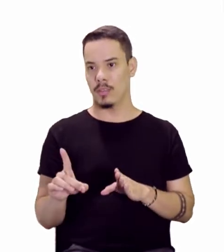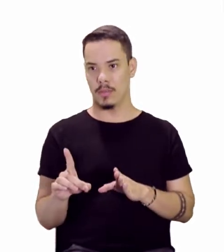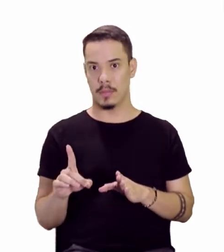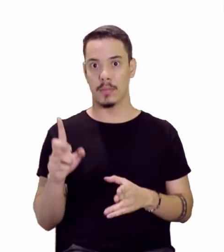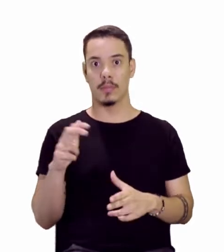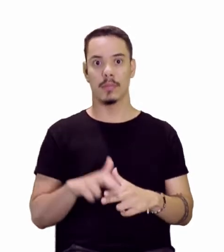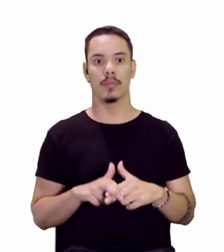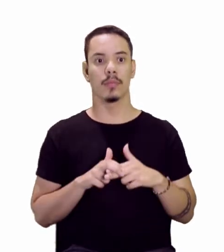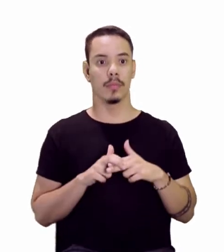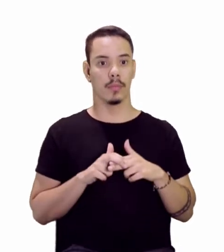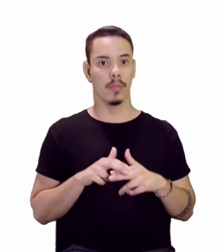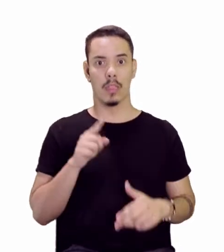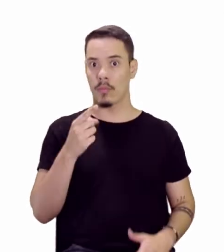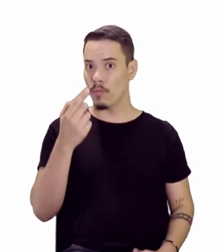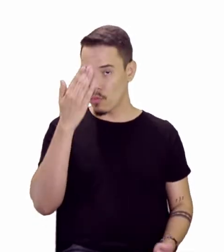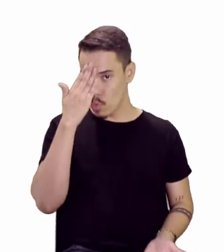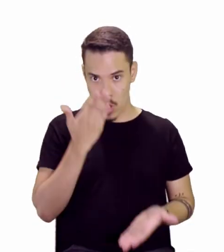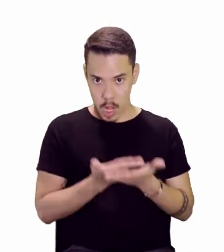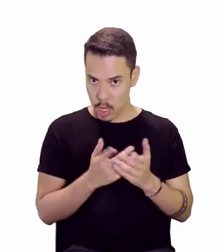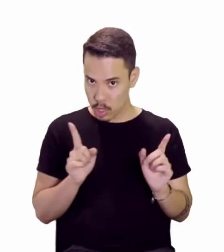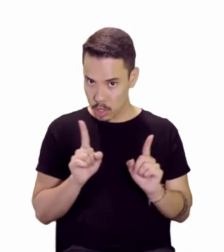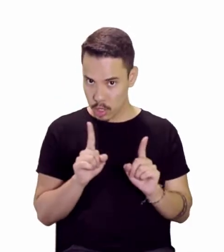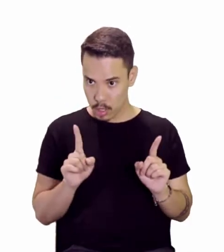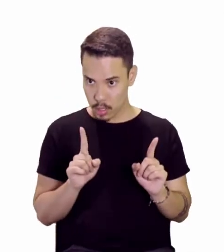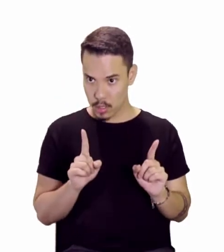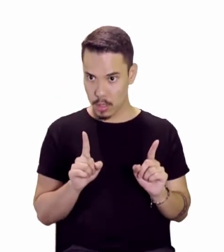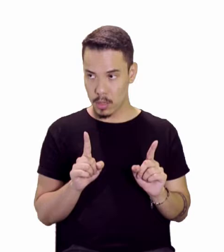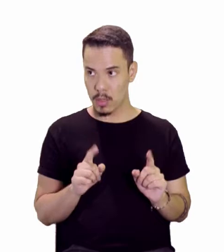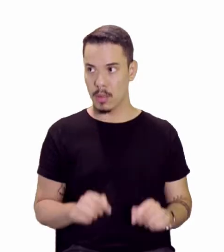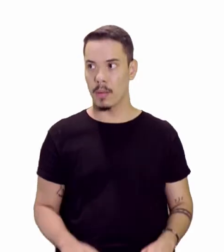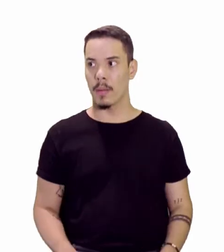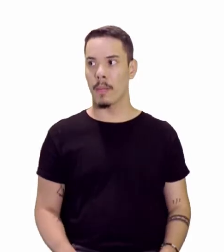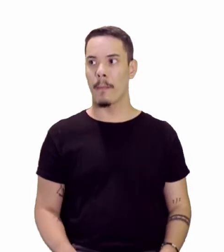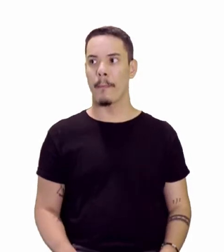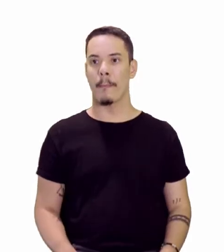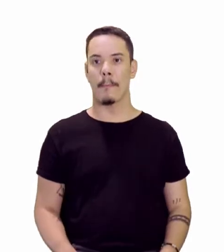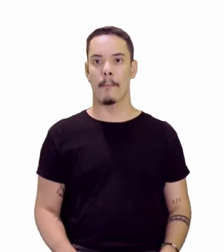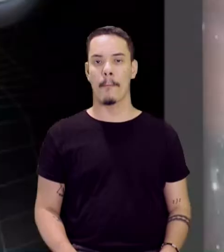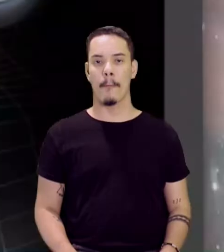dá para observar, e se você não está acreditando, achando que o professor... Pessoal, dá uma olhadinha aqui.